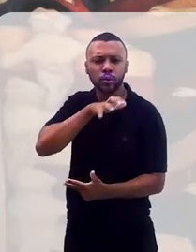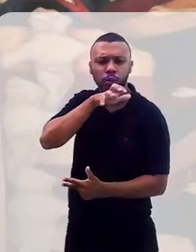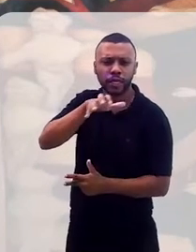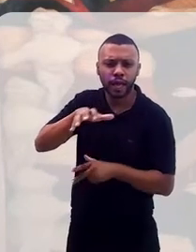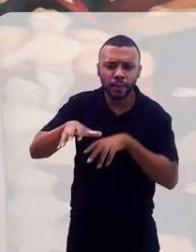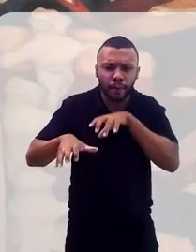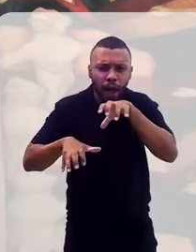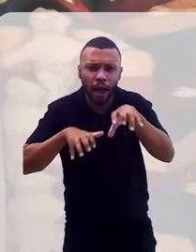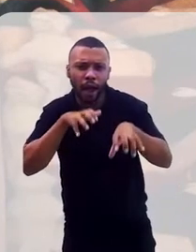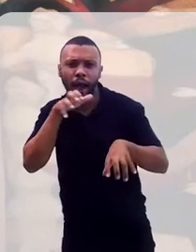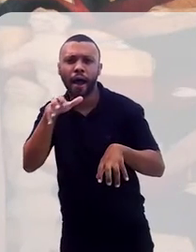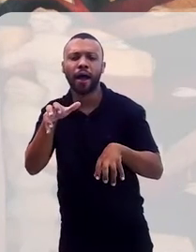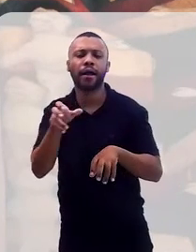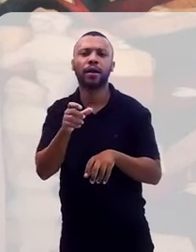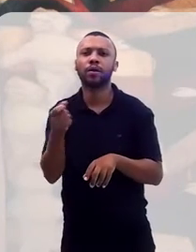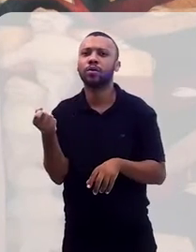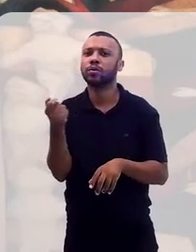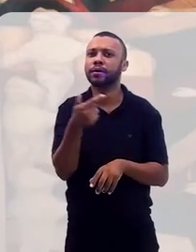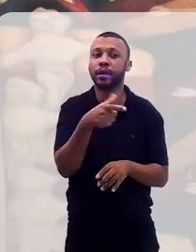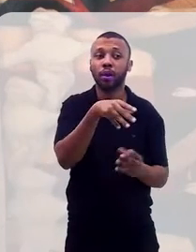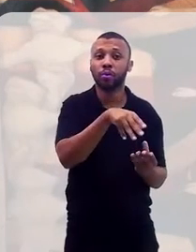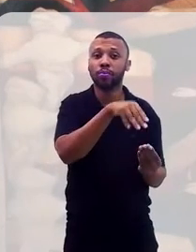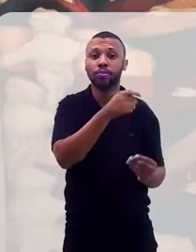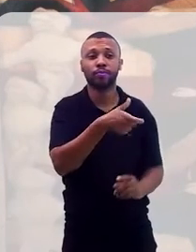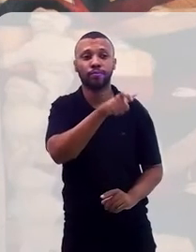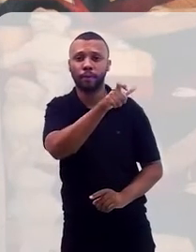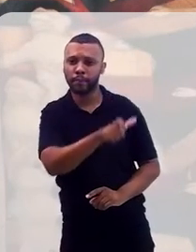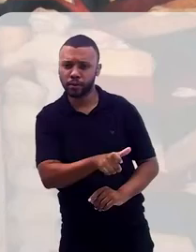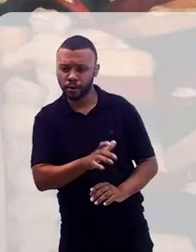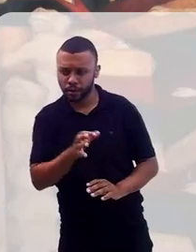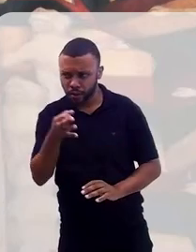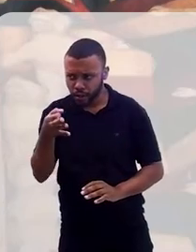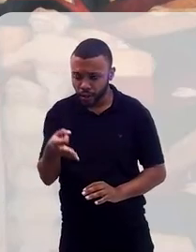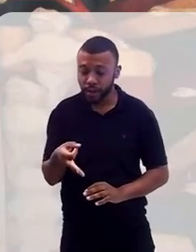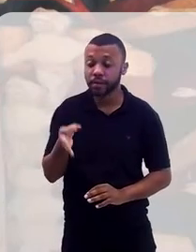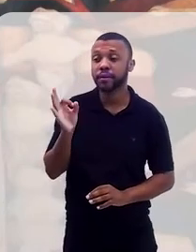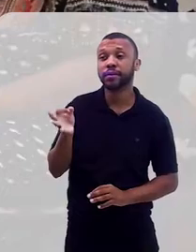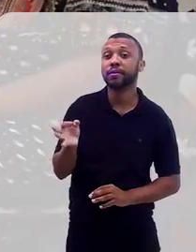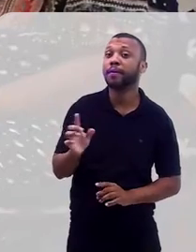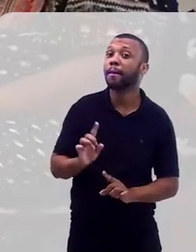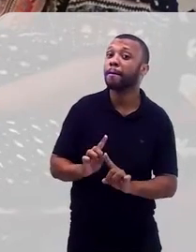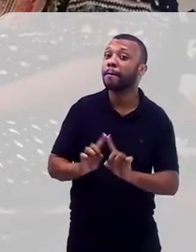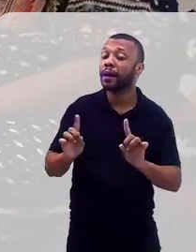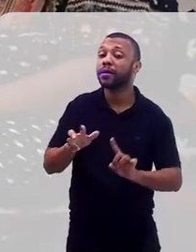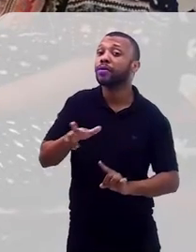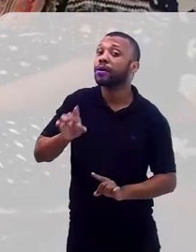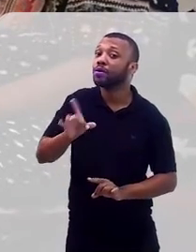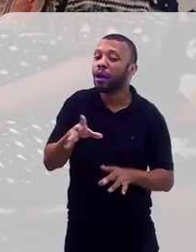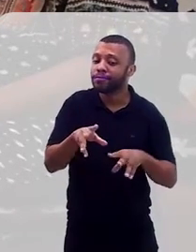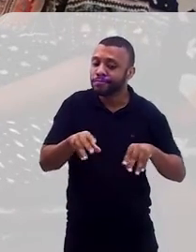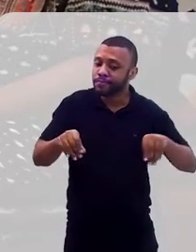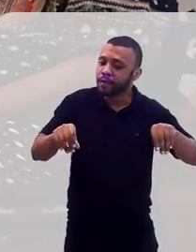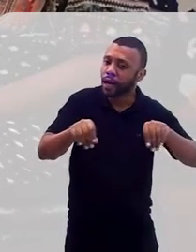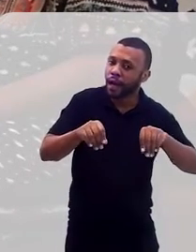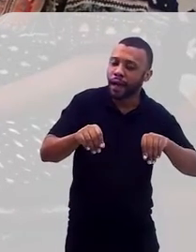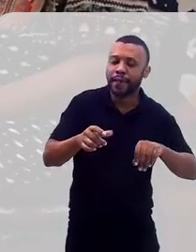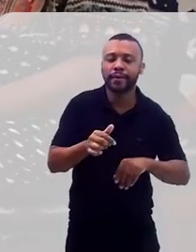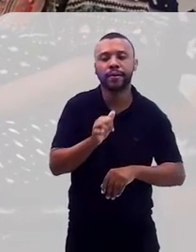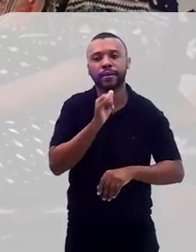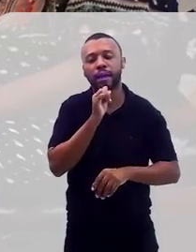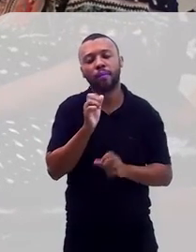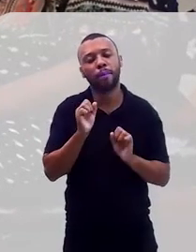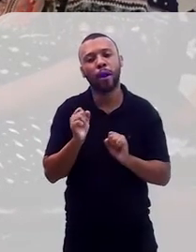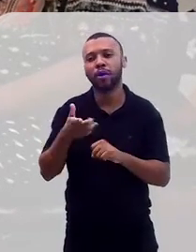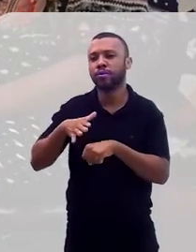eh dos animais do que propriamente dito de uma pessoa isso isso mas não seria só ligado à terra por